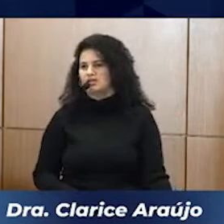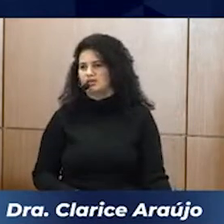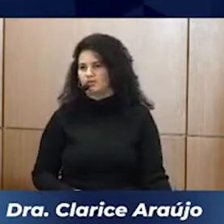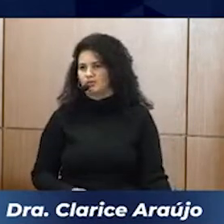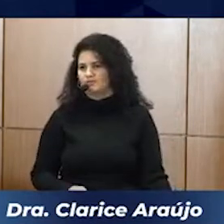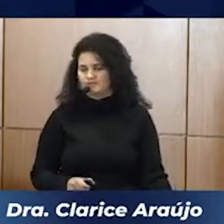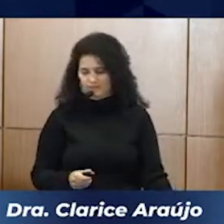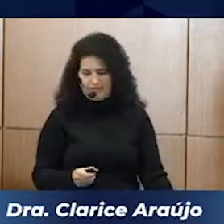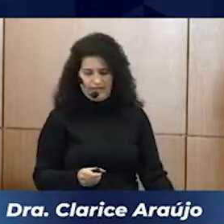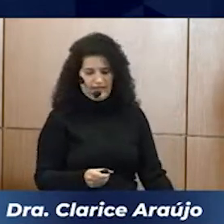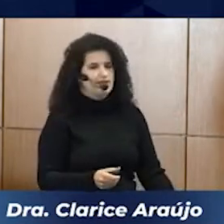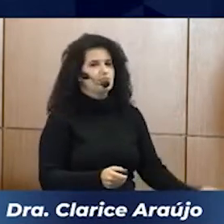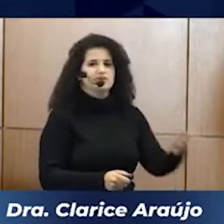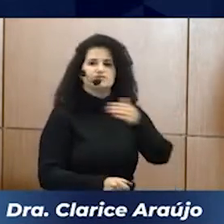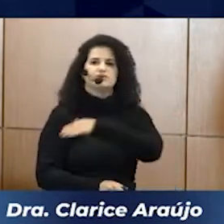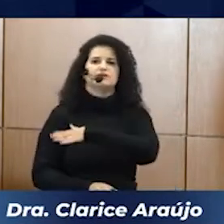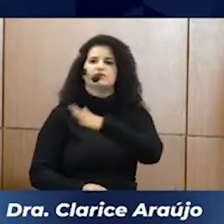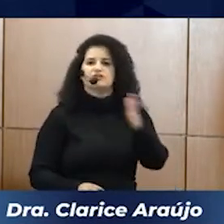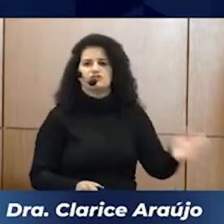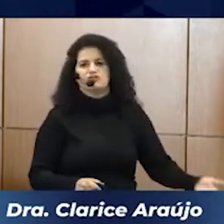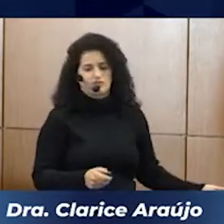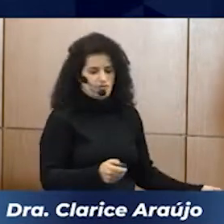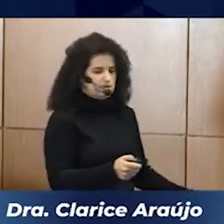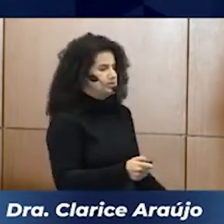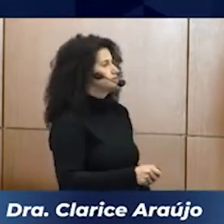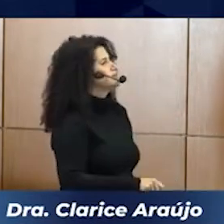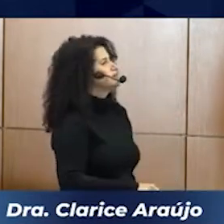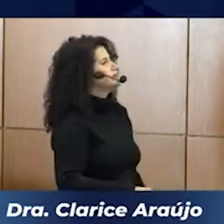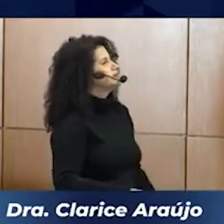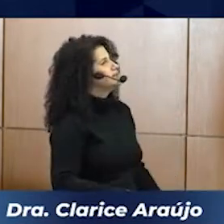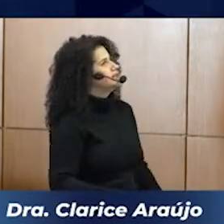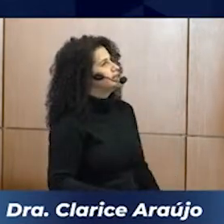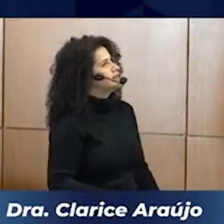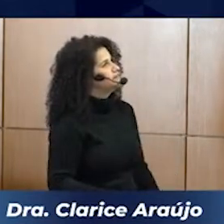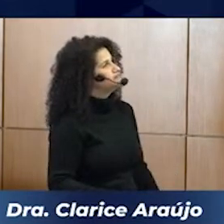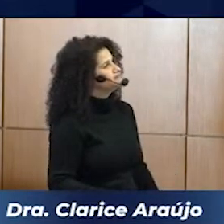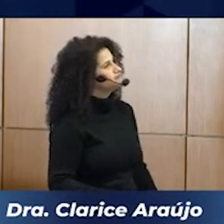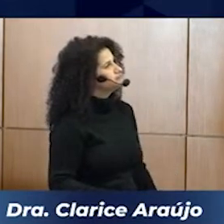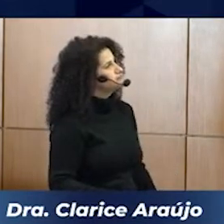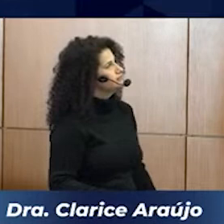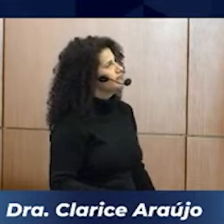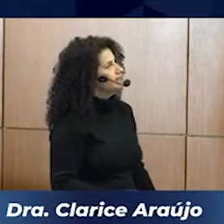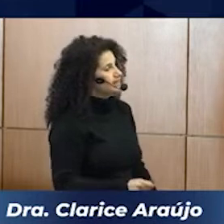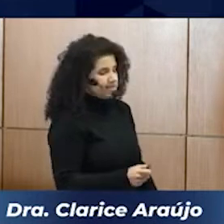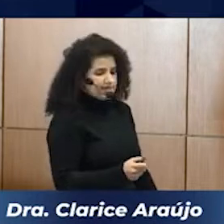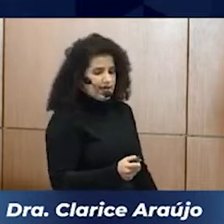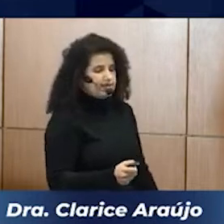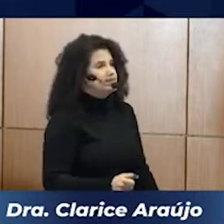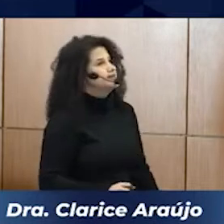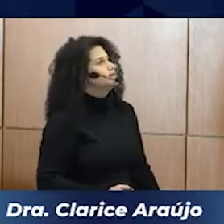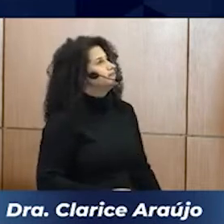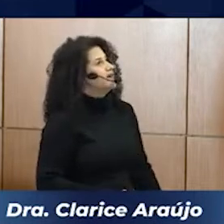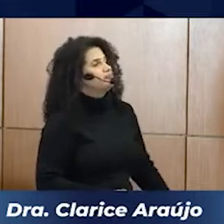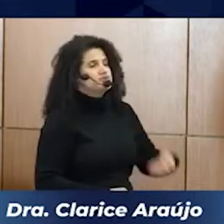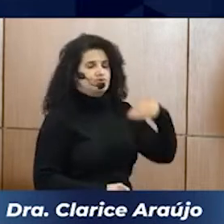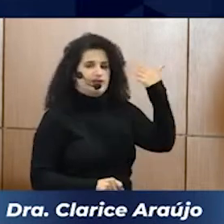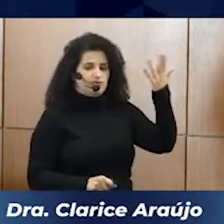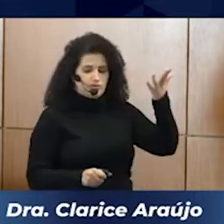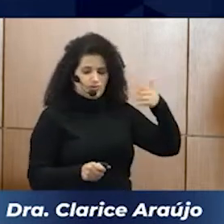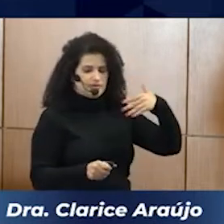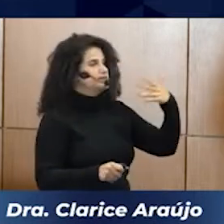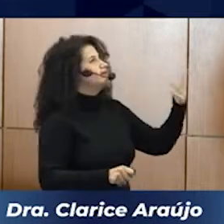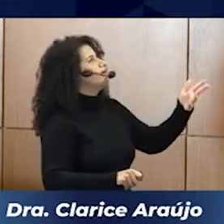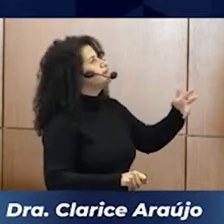ambiente clínico. Né? E a pessoa também, gente, não é só criança, não. Né? E aí, a